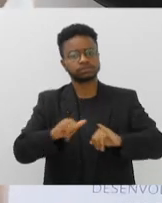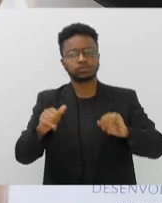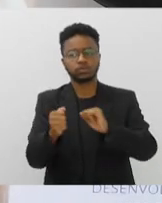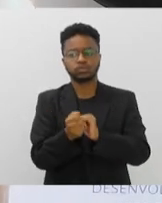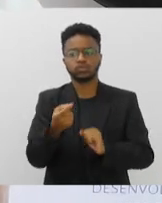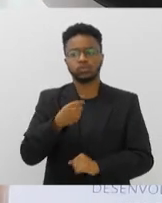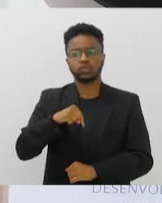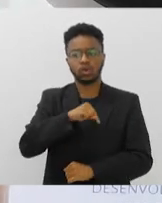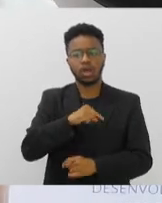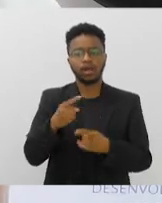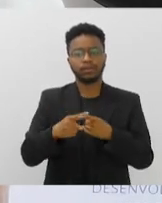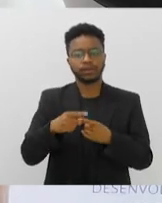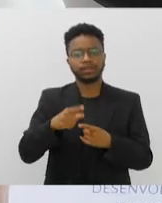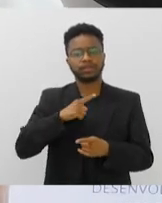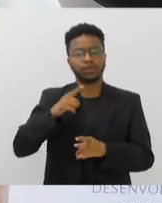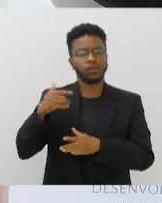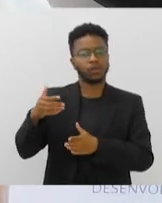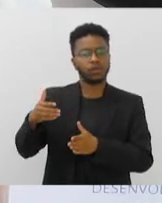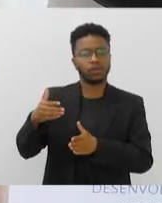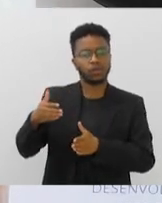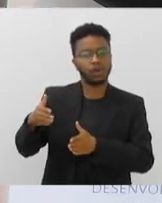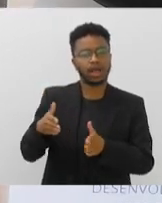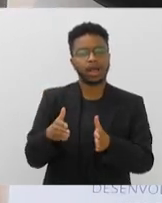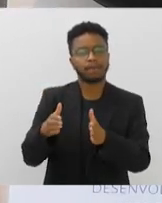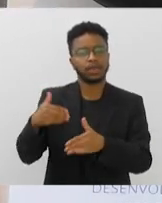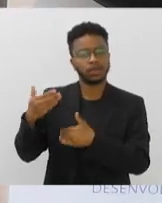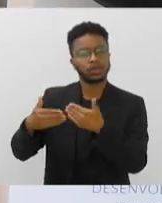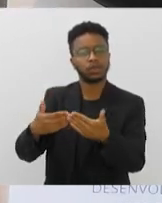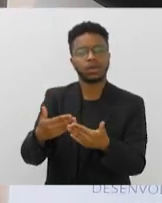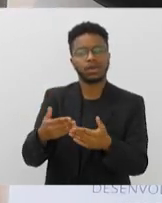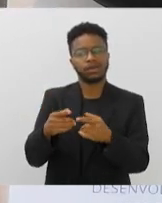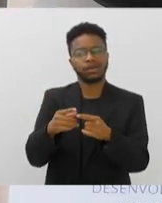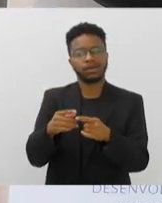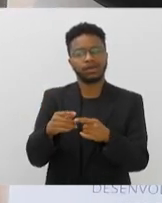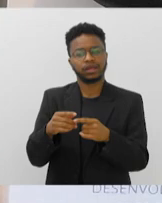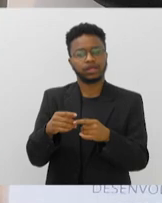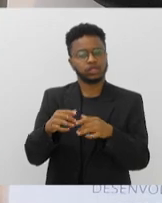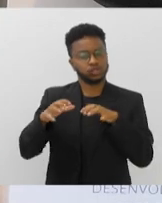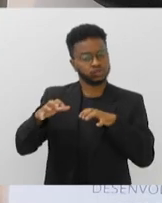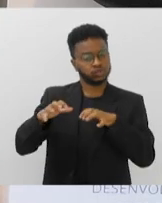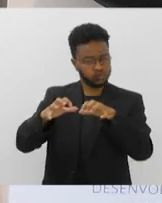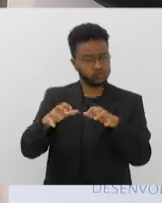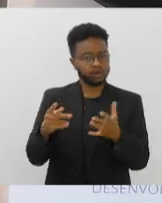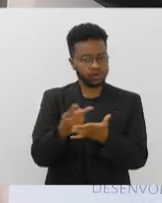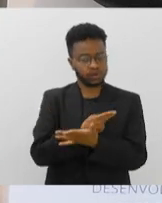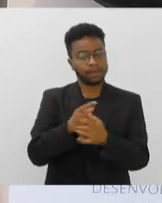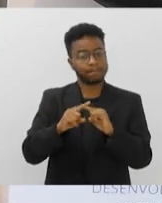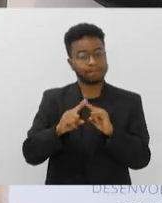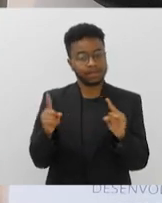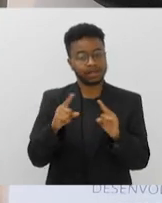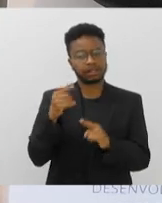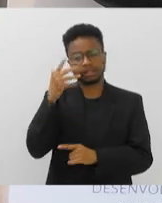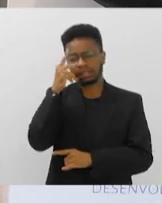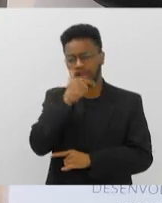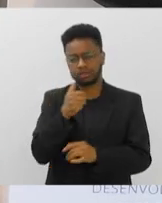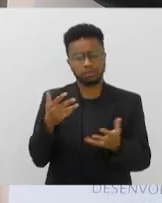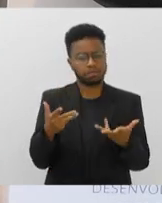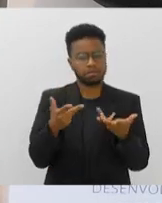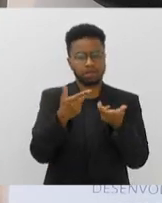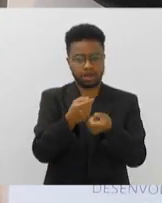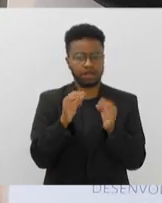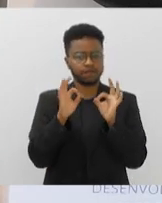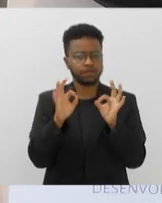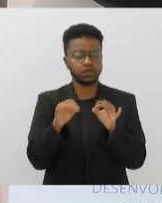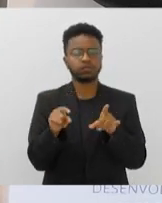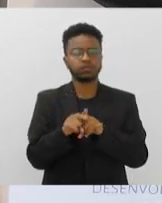fizemos uma caminhada debaixo caminhada não uma parada debaixo de chuva nós fizemos uma parada Mas foi linda maravilhosa